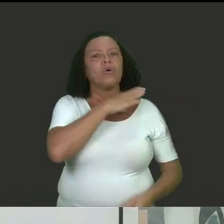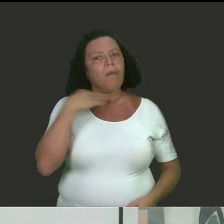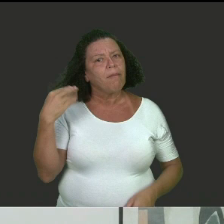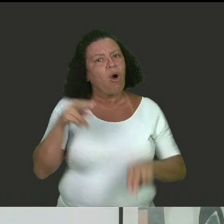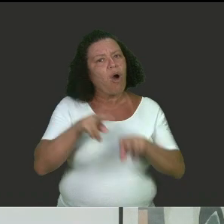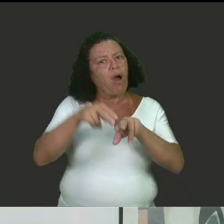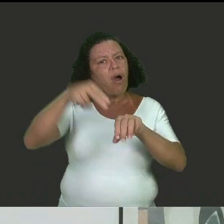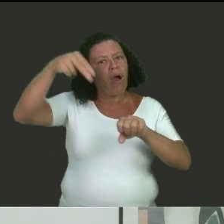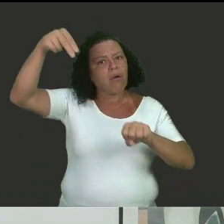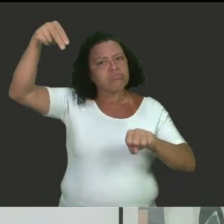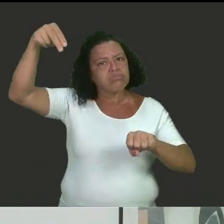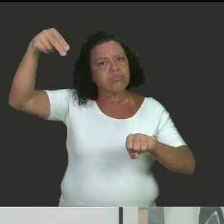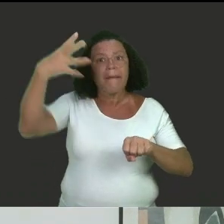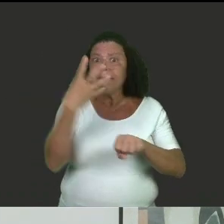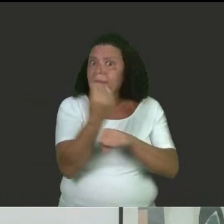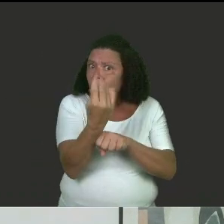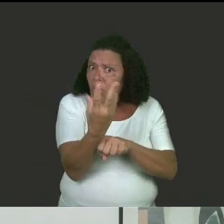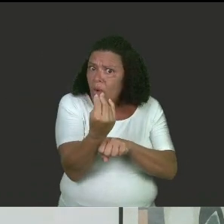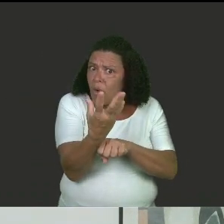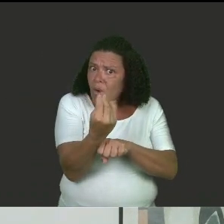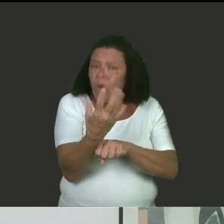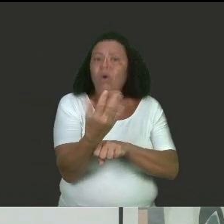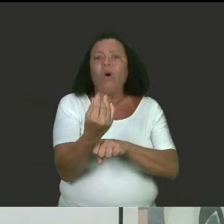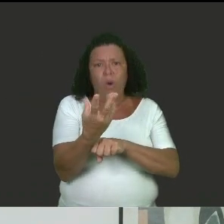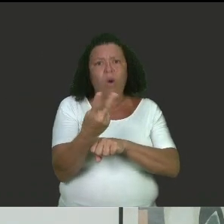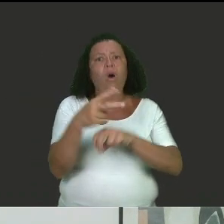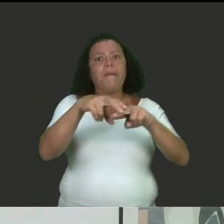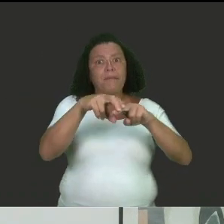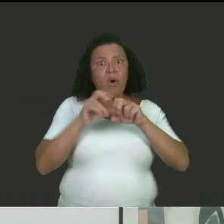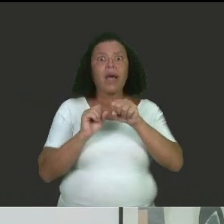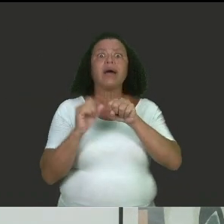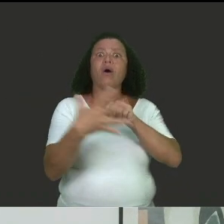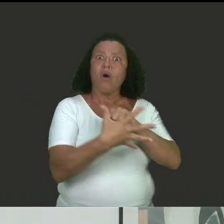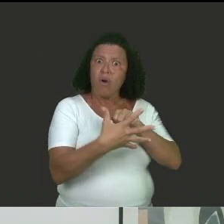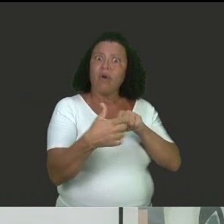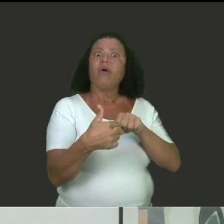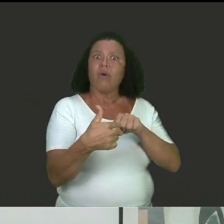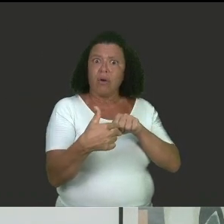estão ocorrendo em virtude da Covid-19,